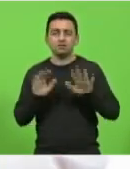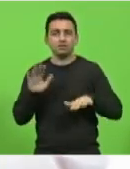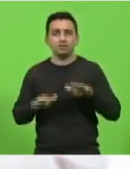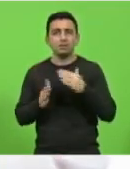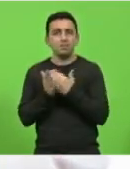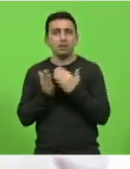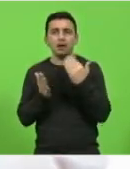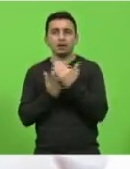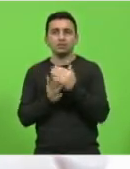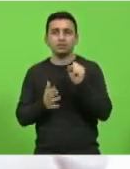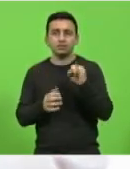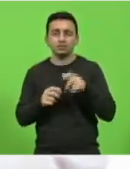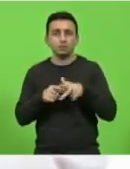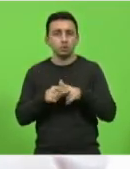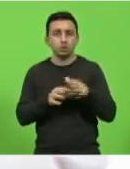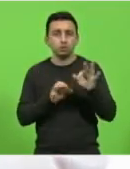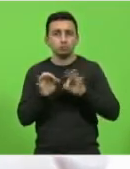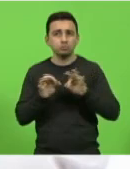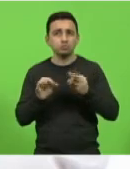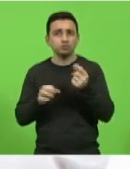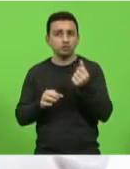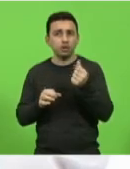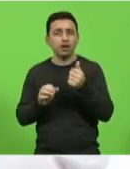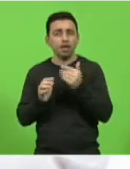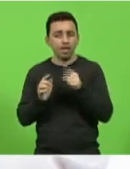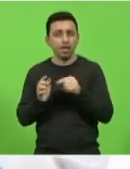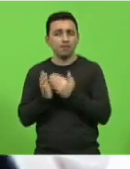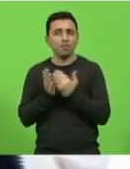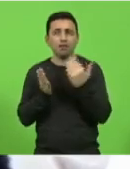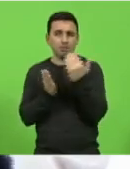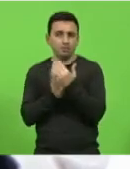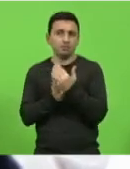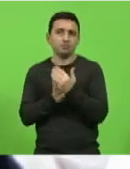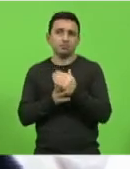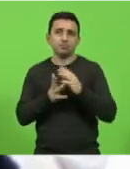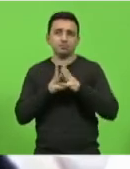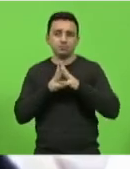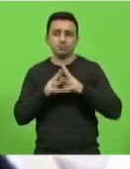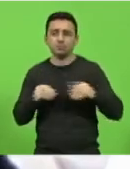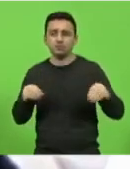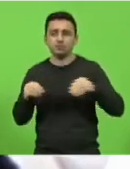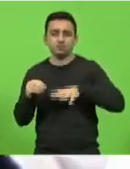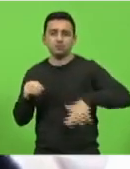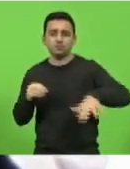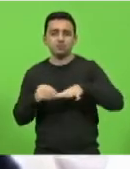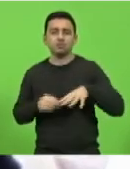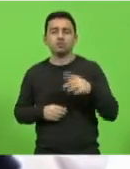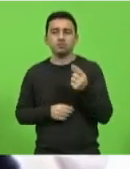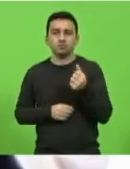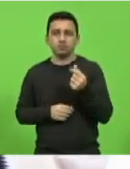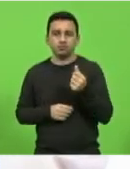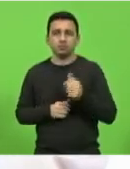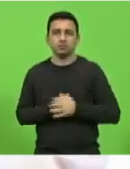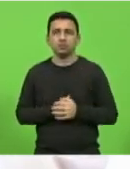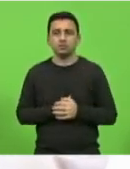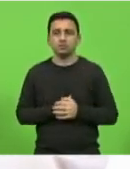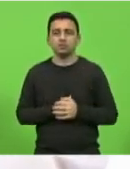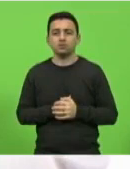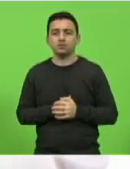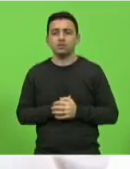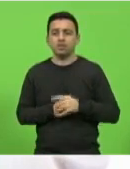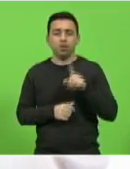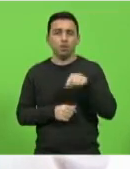né, do que 33 milhões de reais que sumiram durante a maior pandemia dos últimos 100 anos. Isso não é